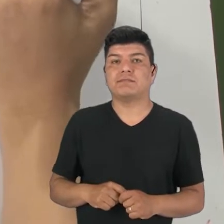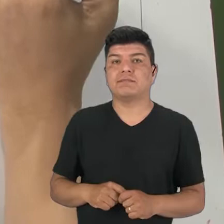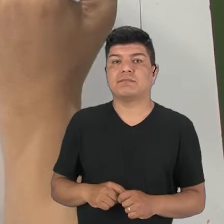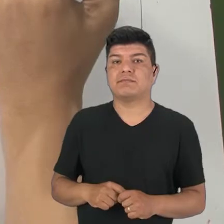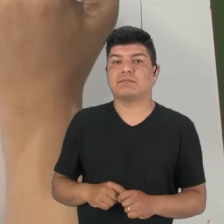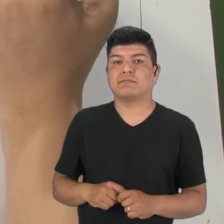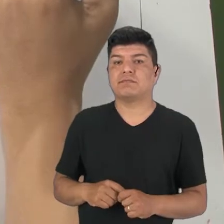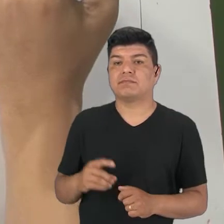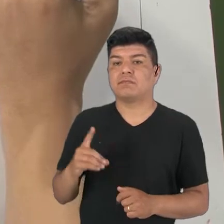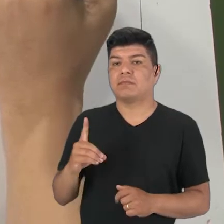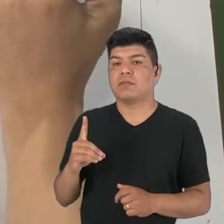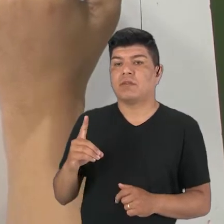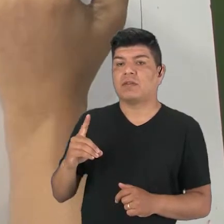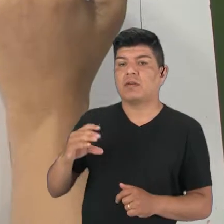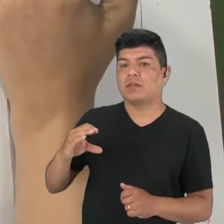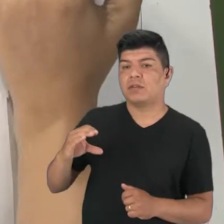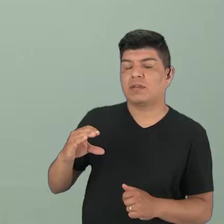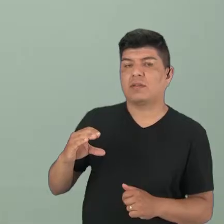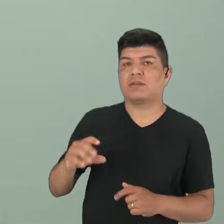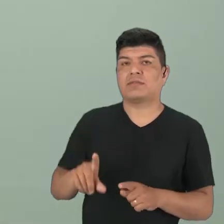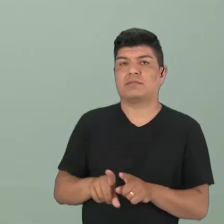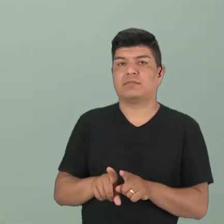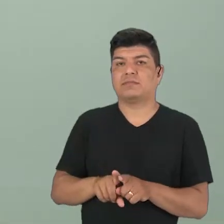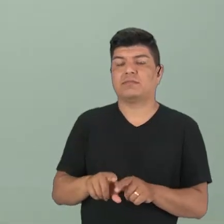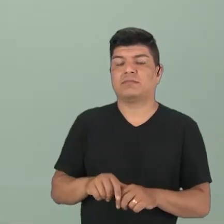um decímetro